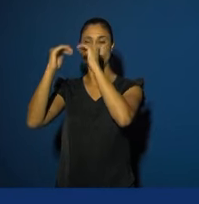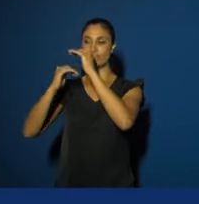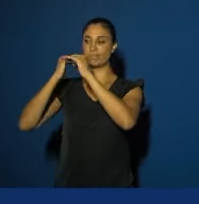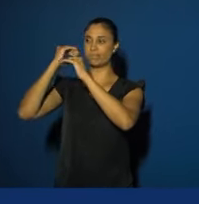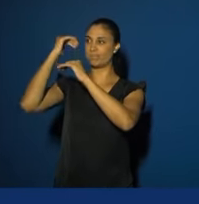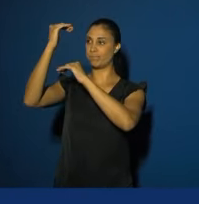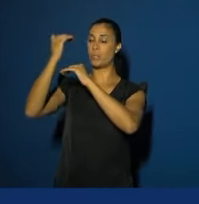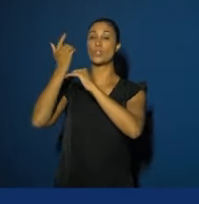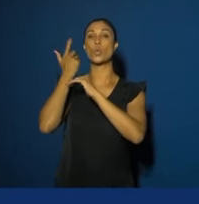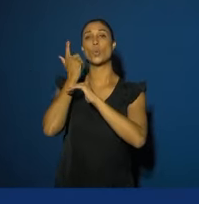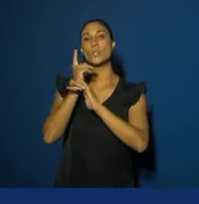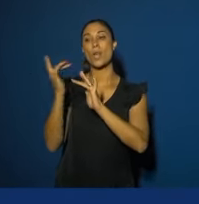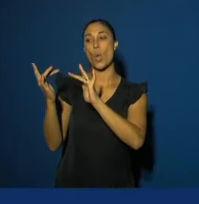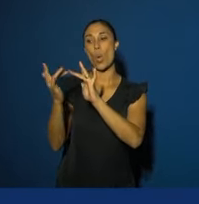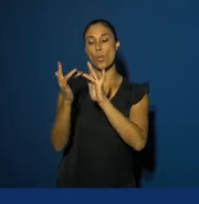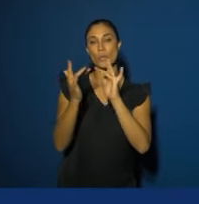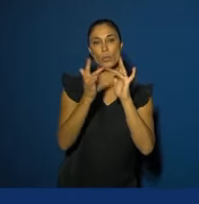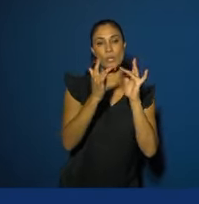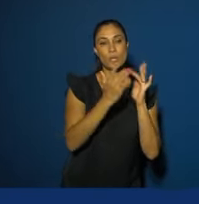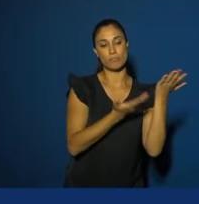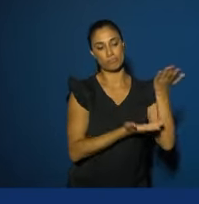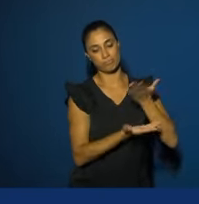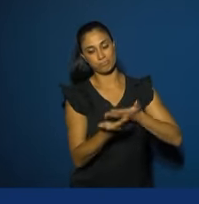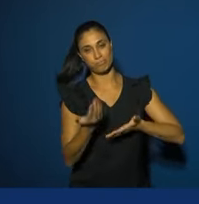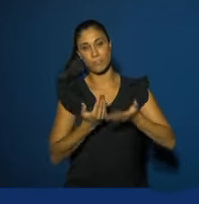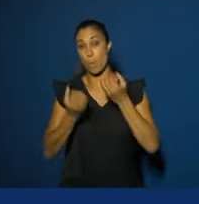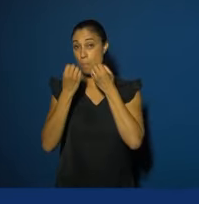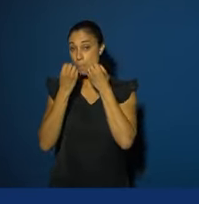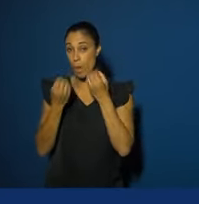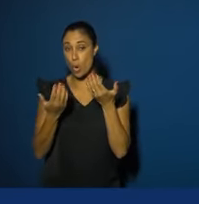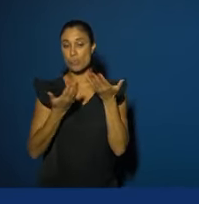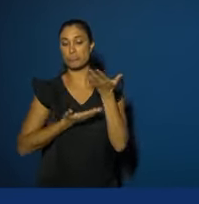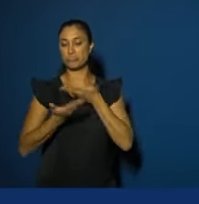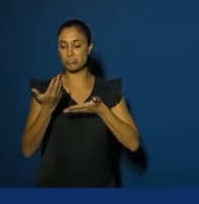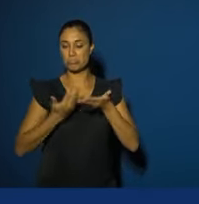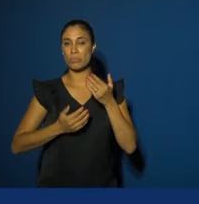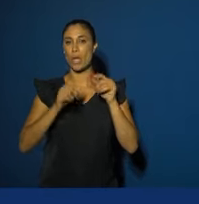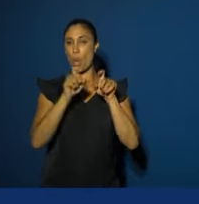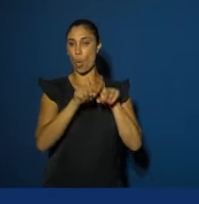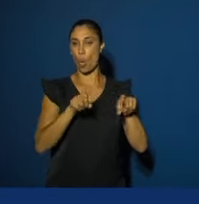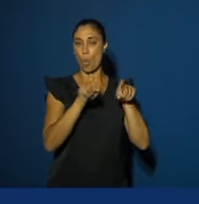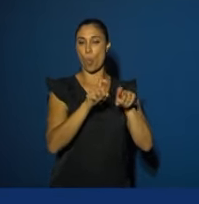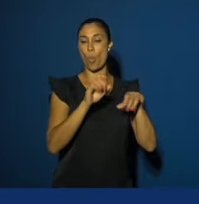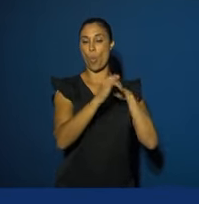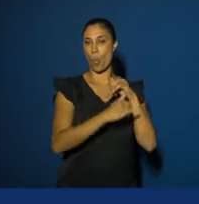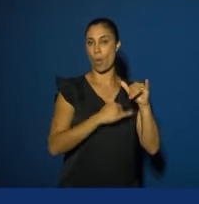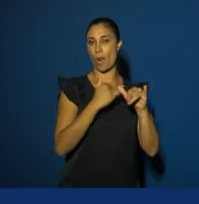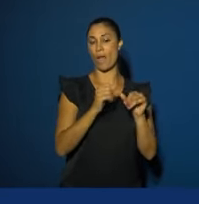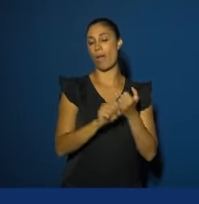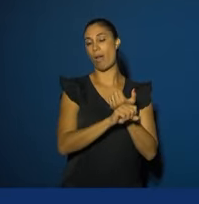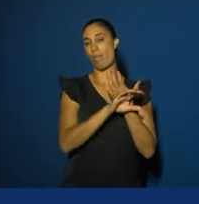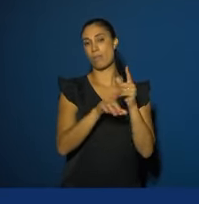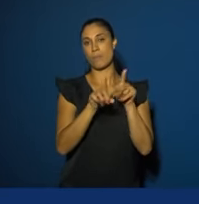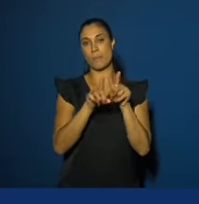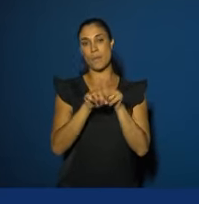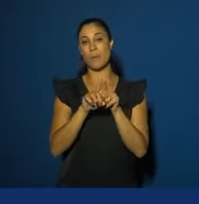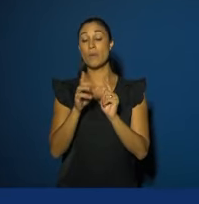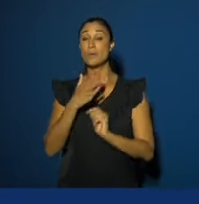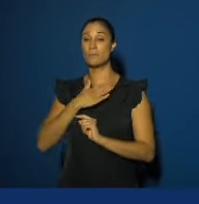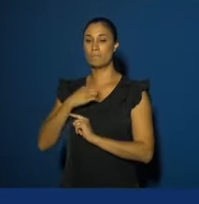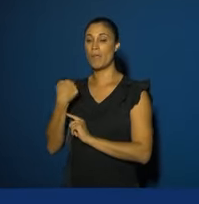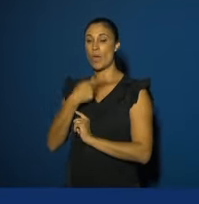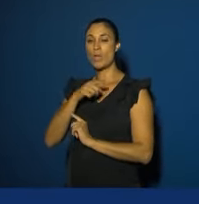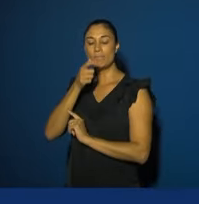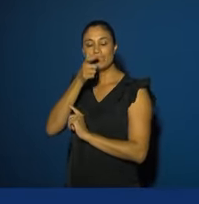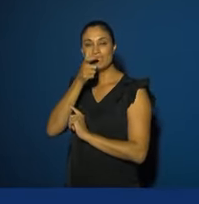consiga conectá-los que eles façam bons negócios online ou Omni Channel né como a gente entende que é a melhor forma pelo menos pra gente é